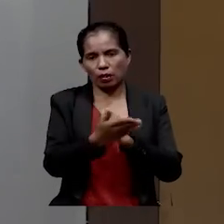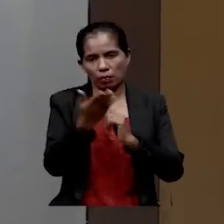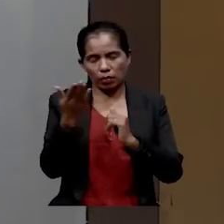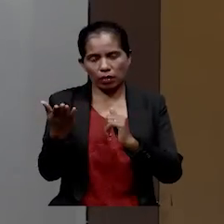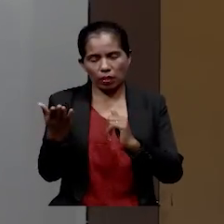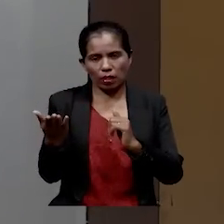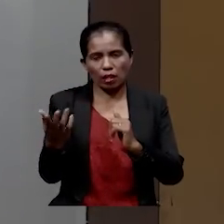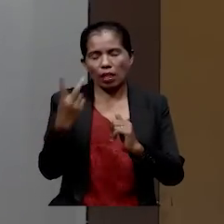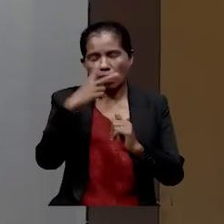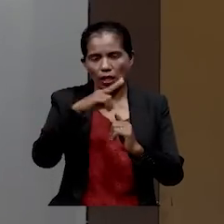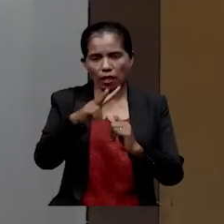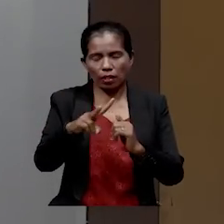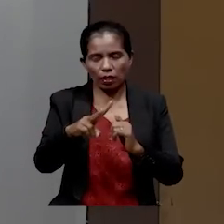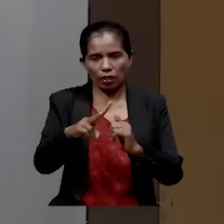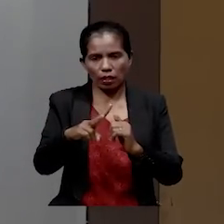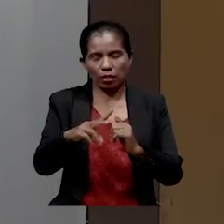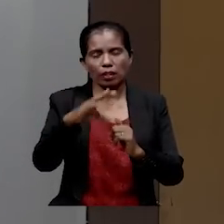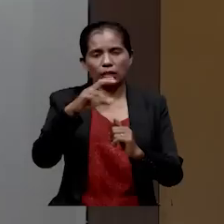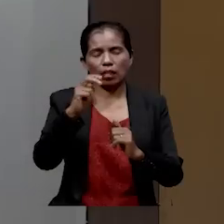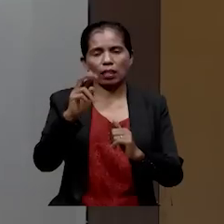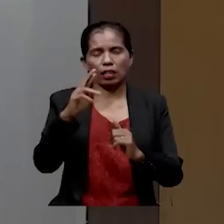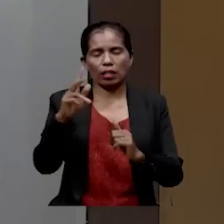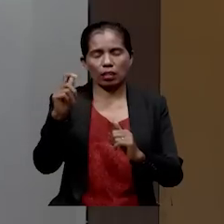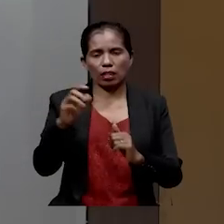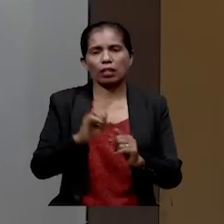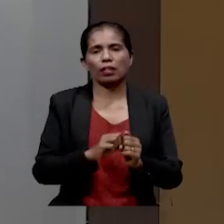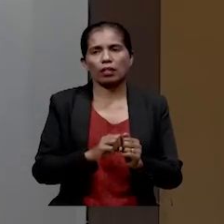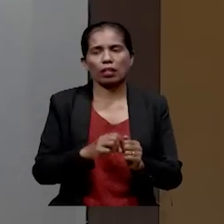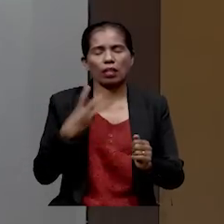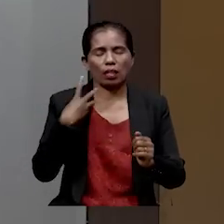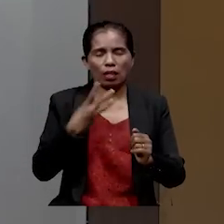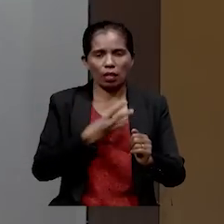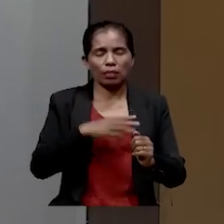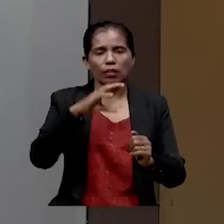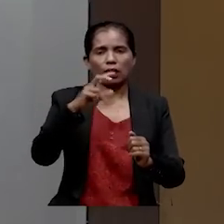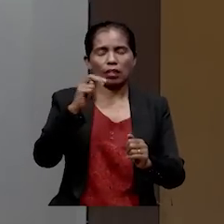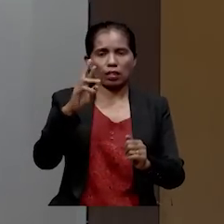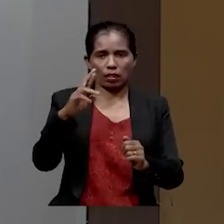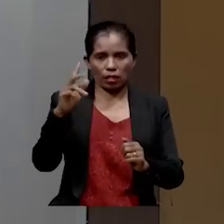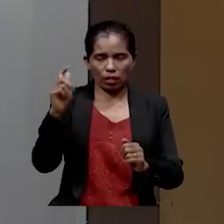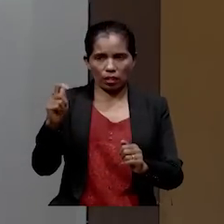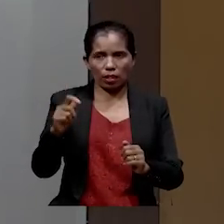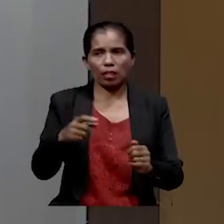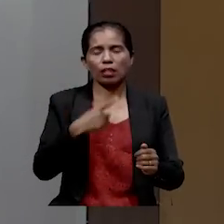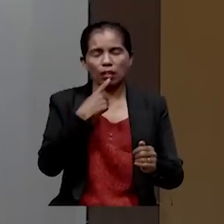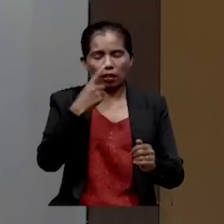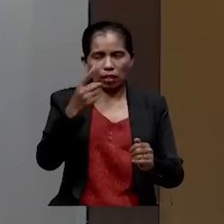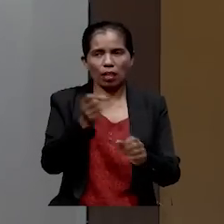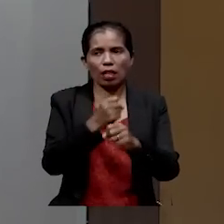liga fale de a minha porta-voz CNRT, significa porta-voz CNRT, maca, haruca,